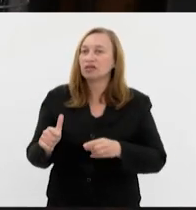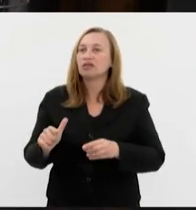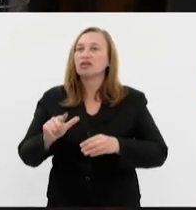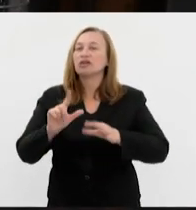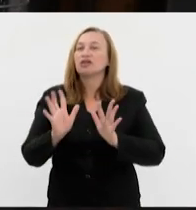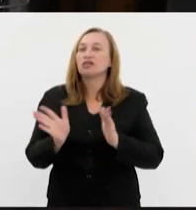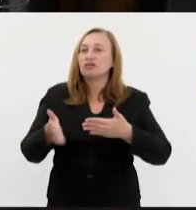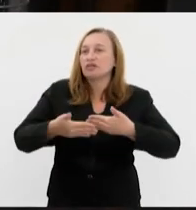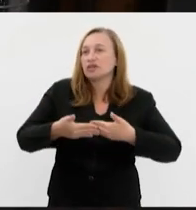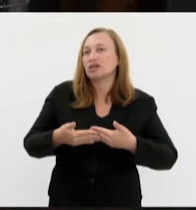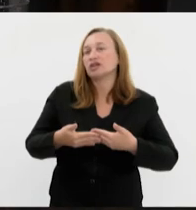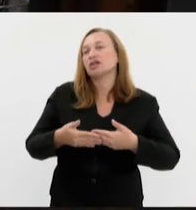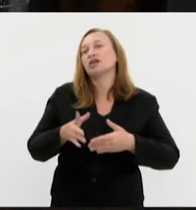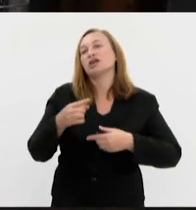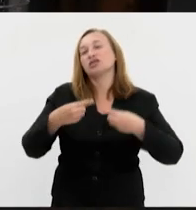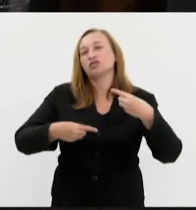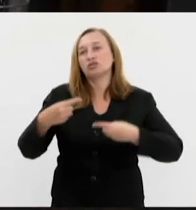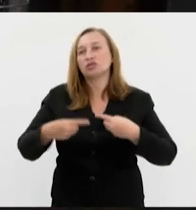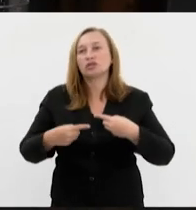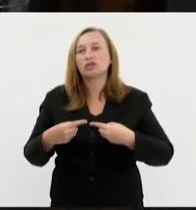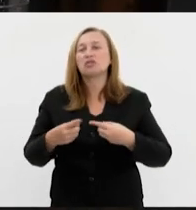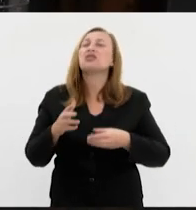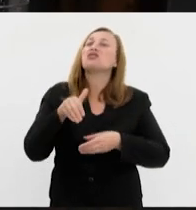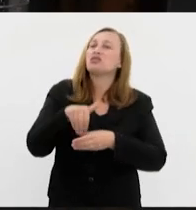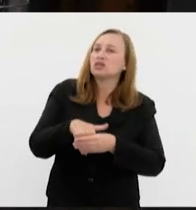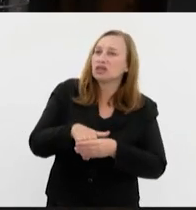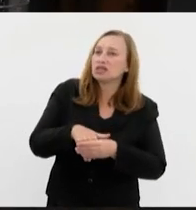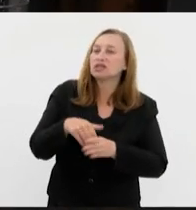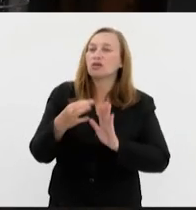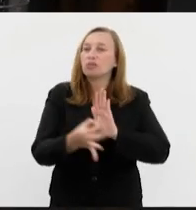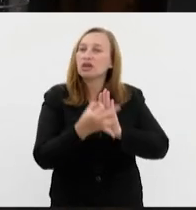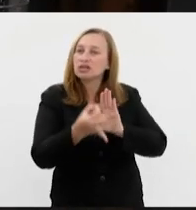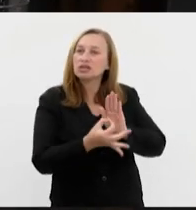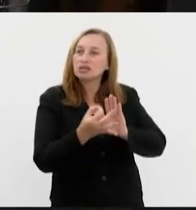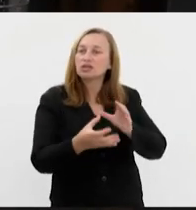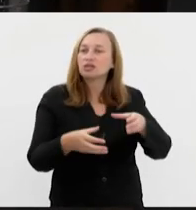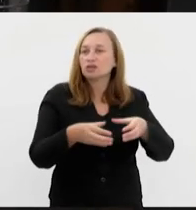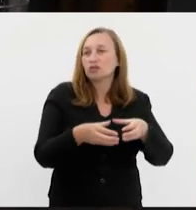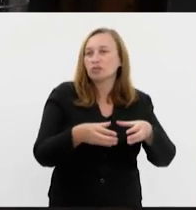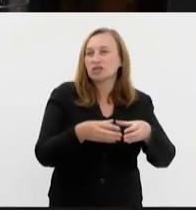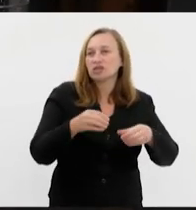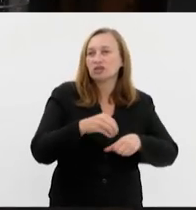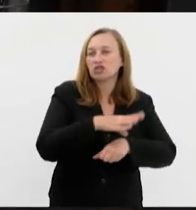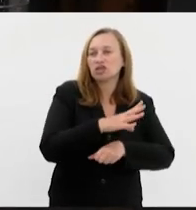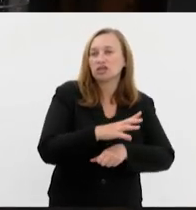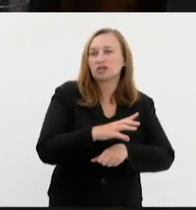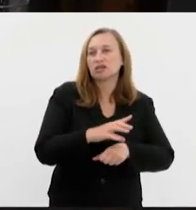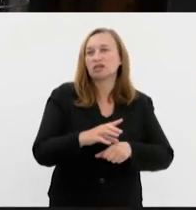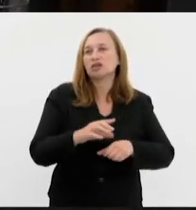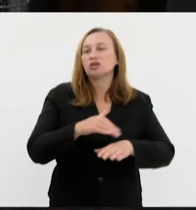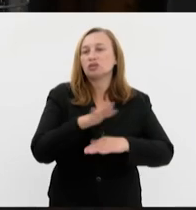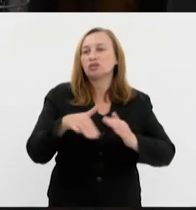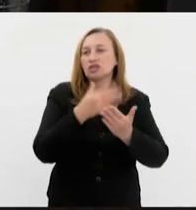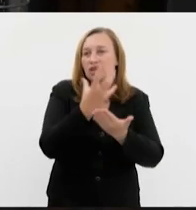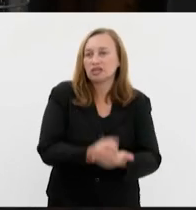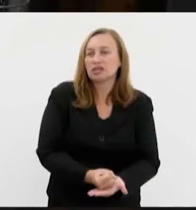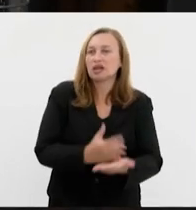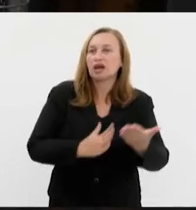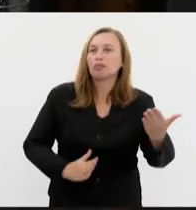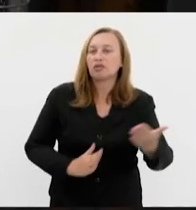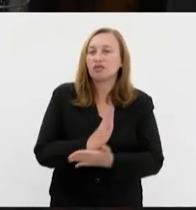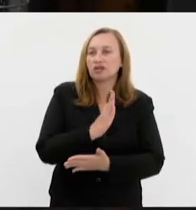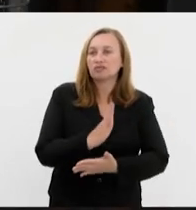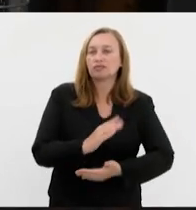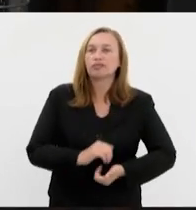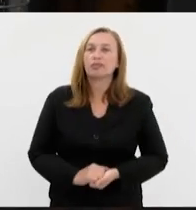encerrada a discussão. É em votação o parecer da comissão de indicação legislativa. Senhores que aprovam, permaneçam como estão.